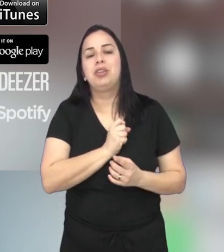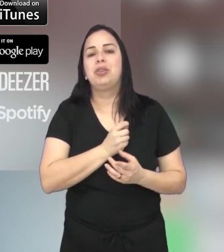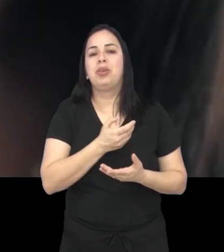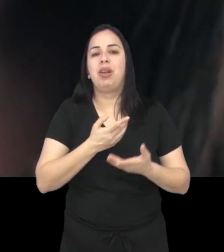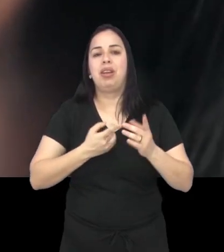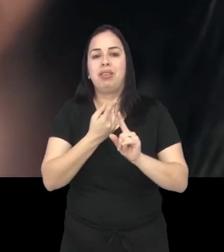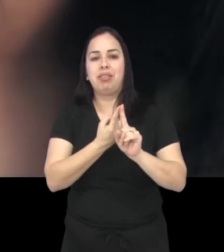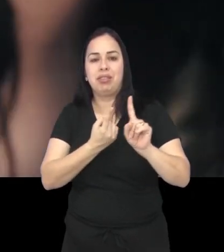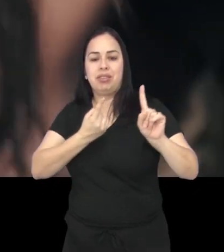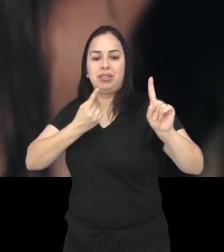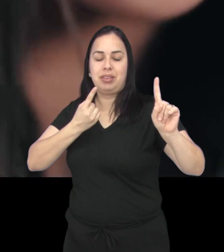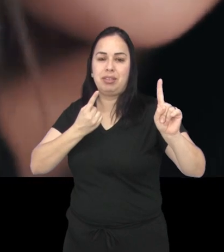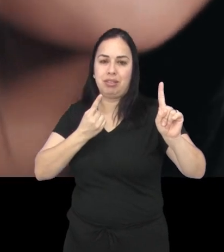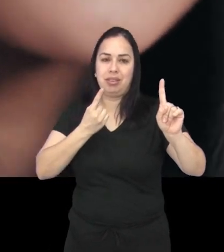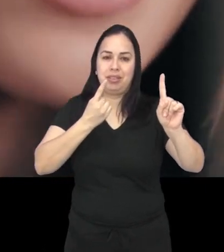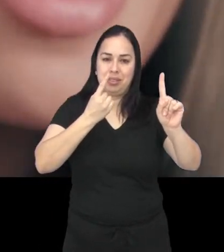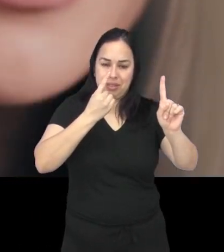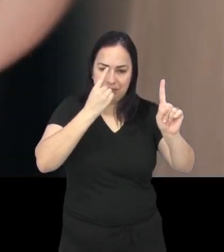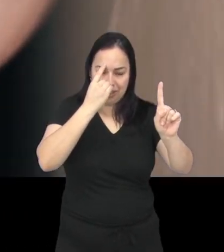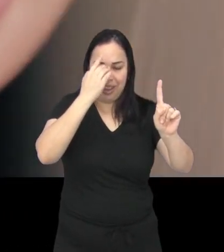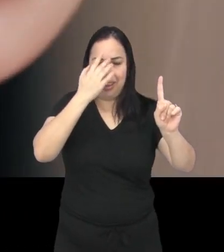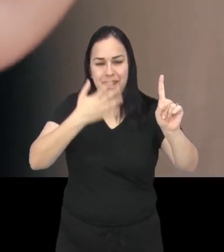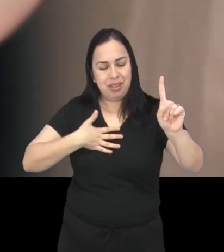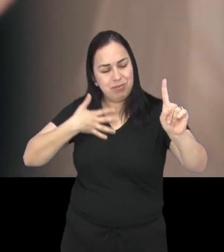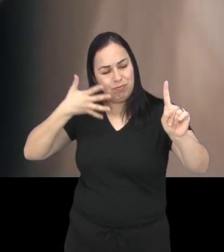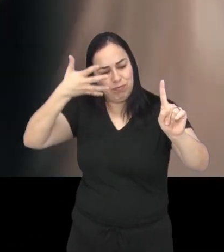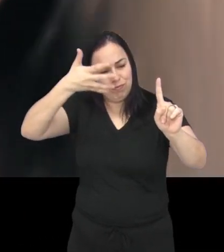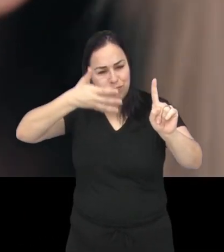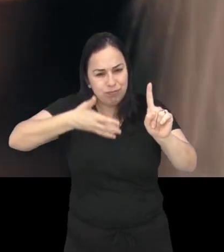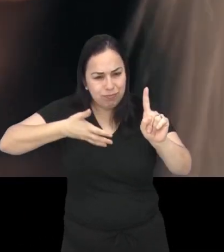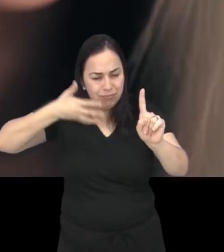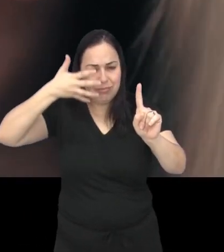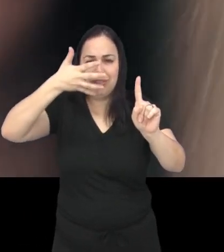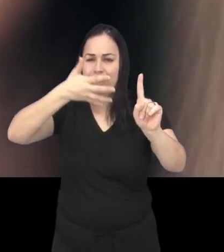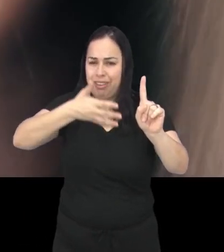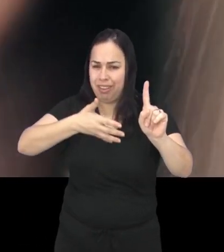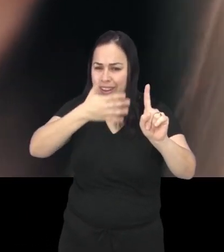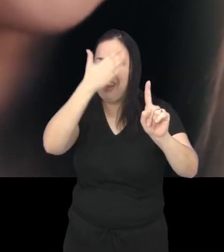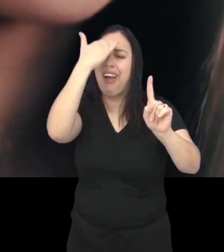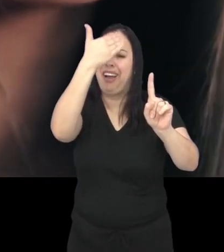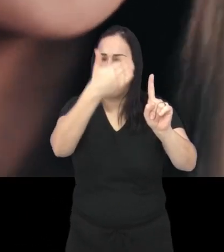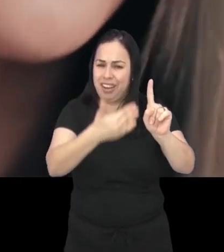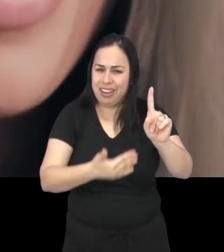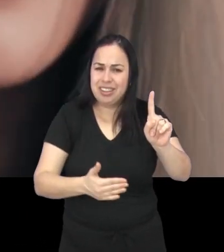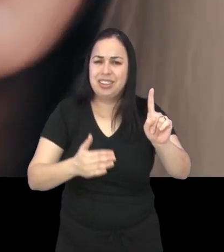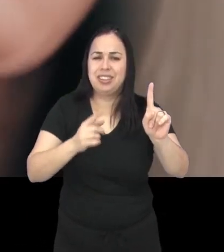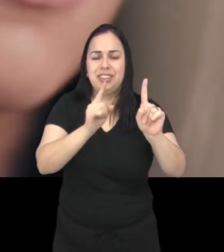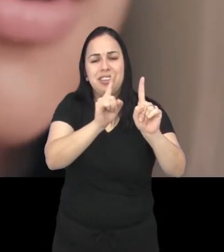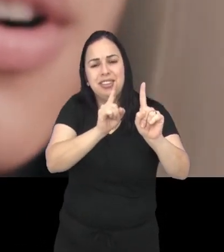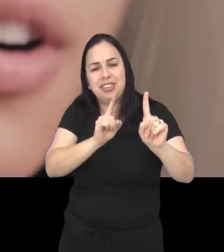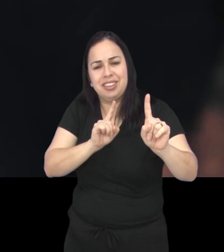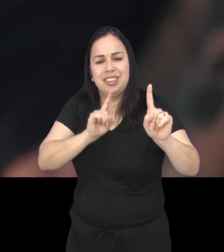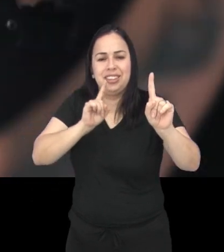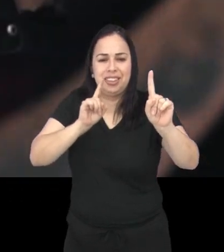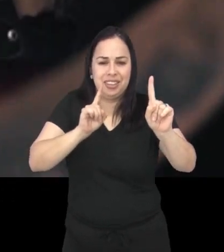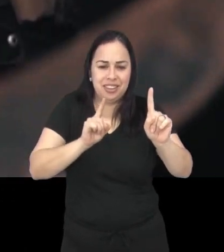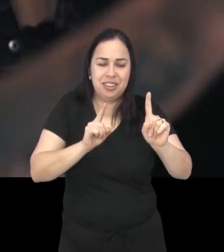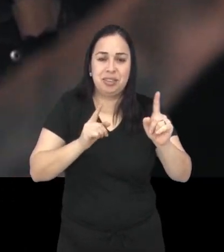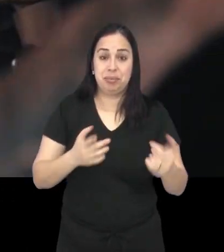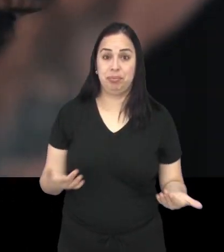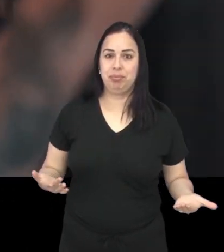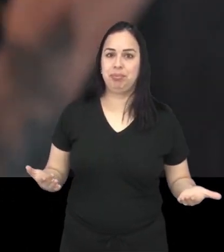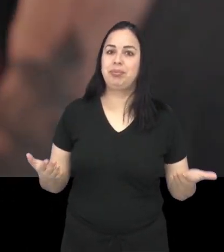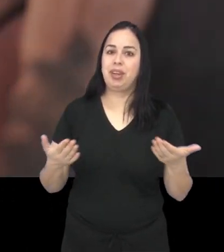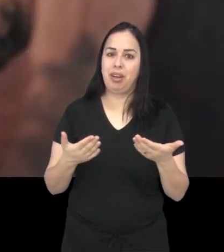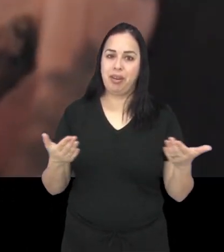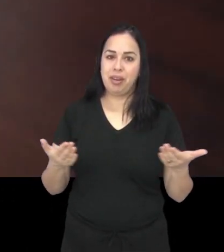distância. Pode confiar no que eu disser, a distância é só um detalhe, amor.